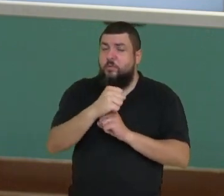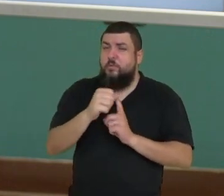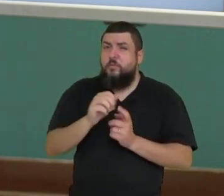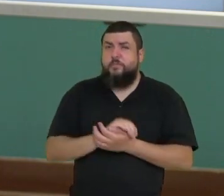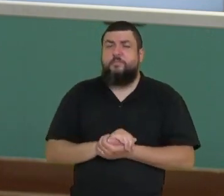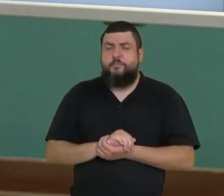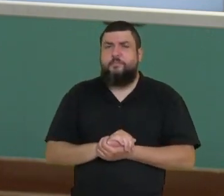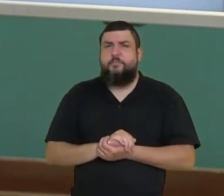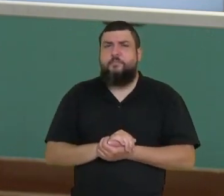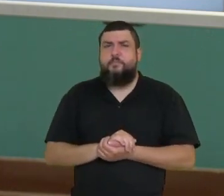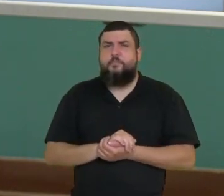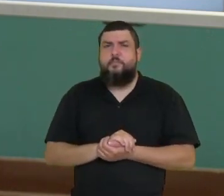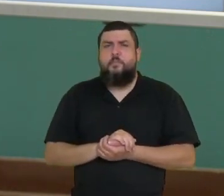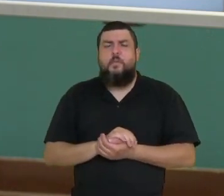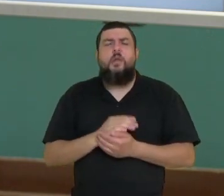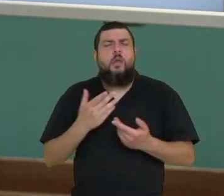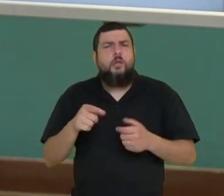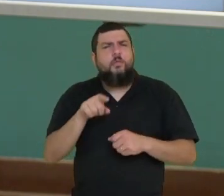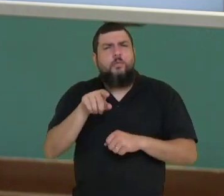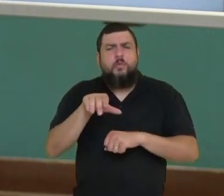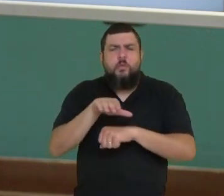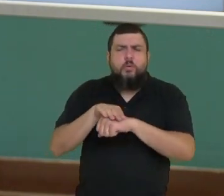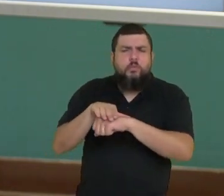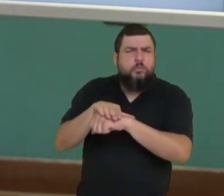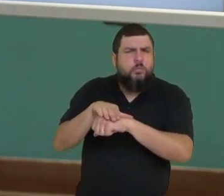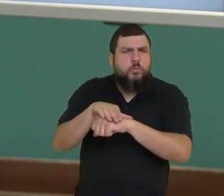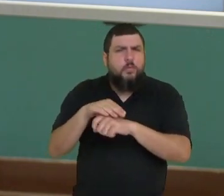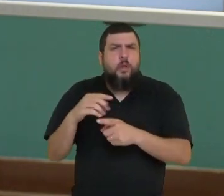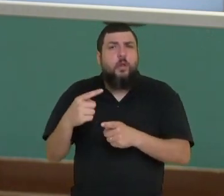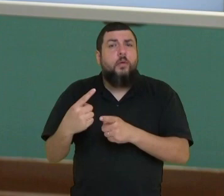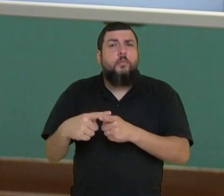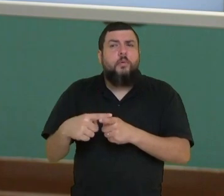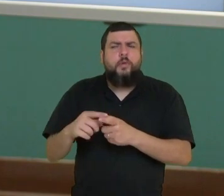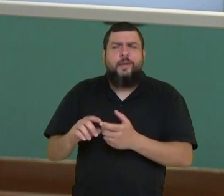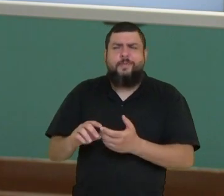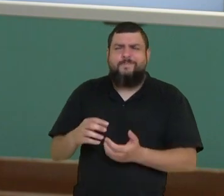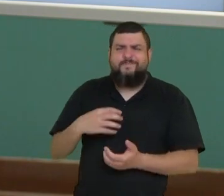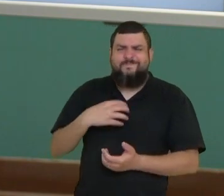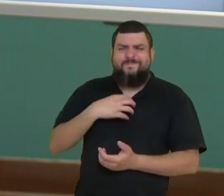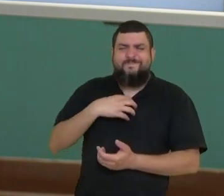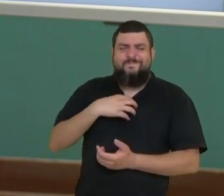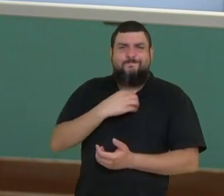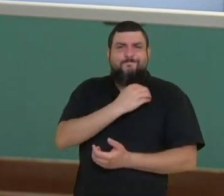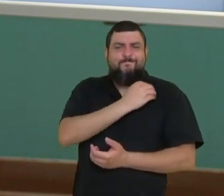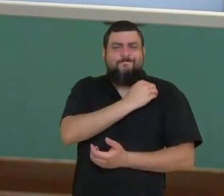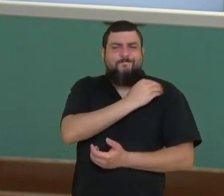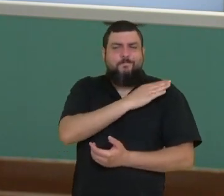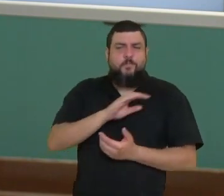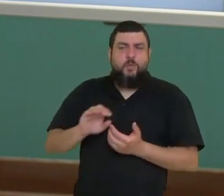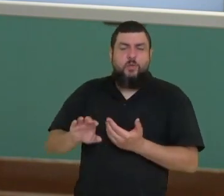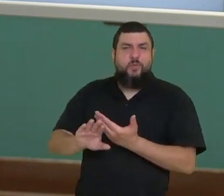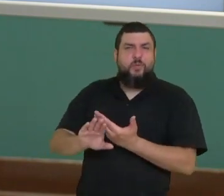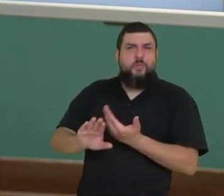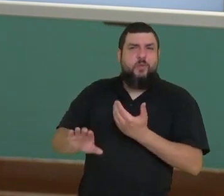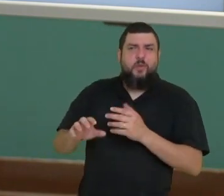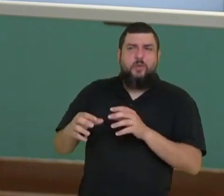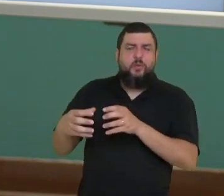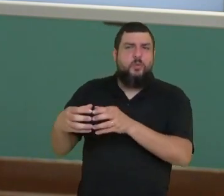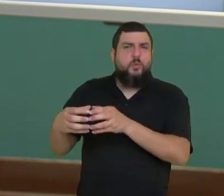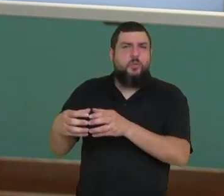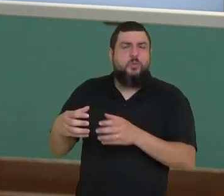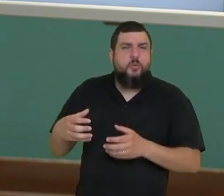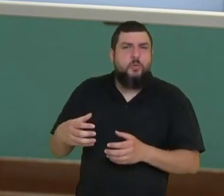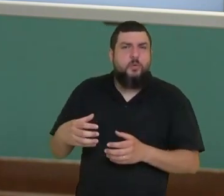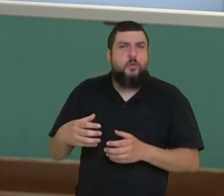Para isso, você pode conversar com um colega, com um grupinho de amigos, porque eu quero saber por que motivo ocorre